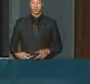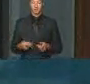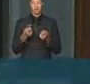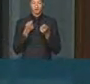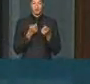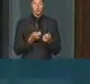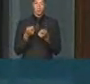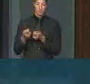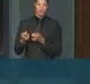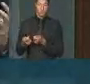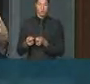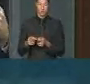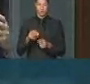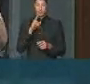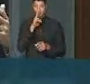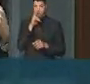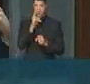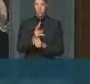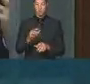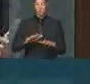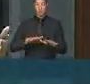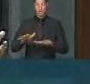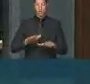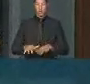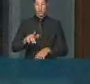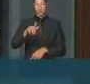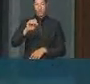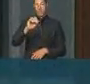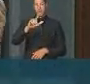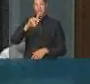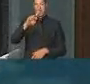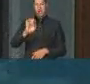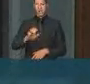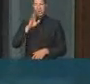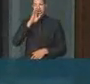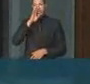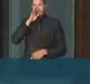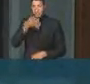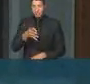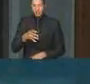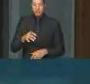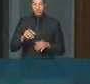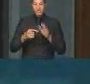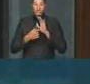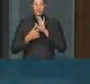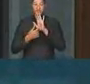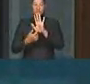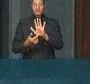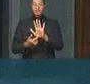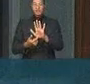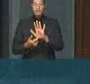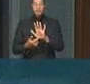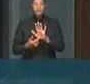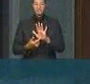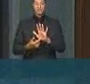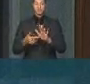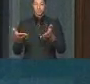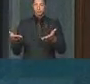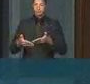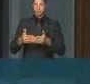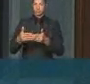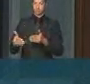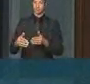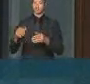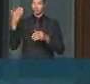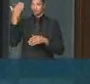tentativa de fortalecer um movimento de golpe calúnia essa que se mostrou agora